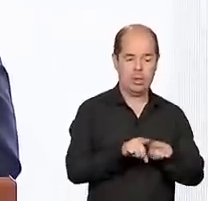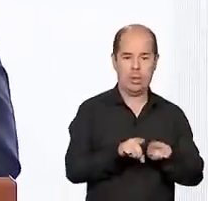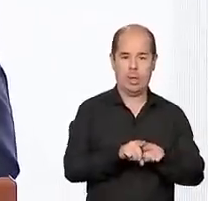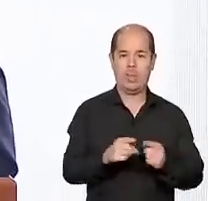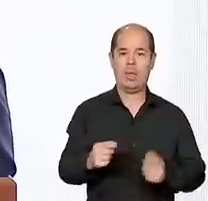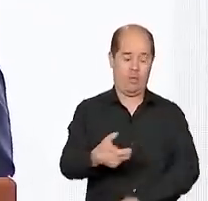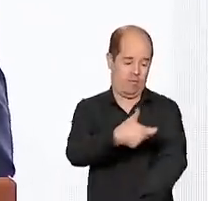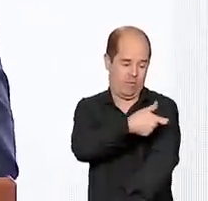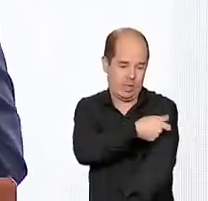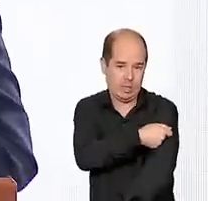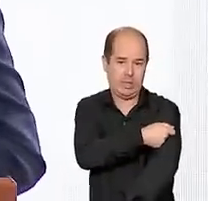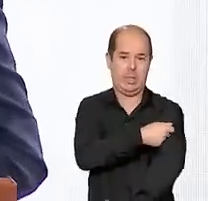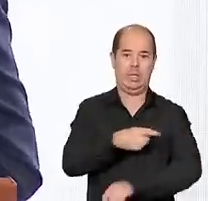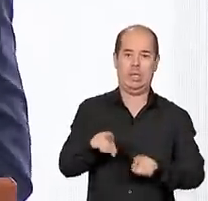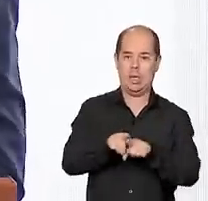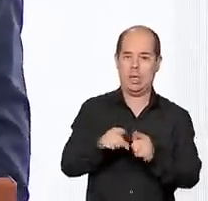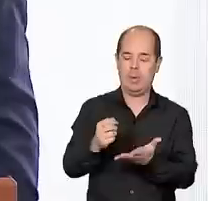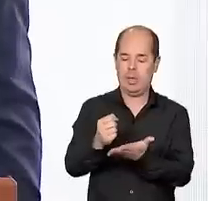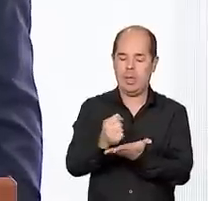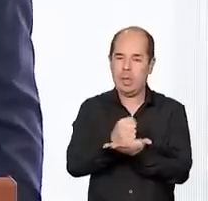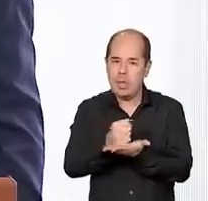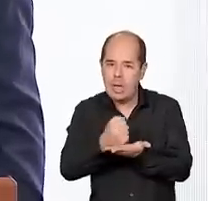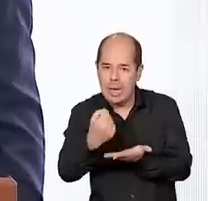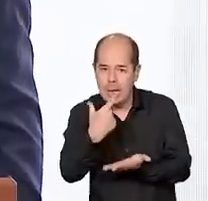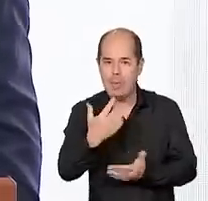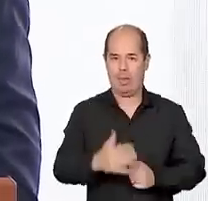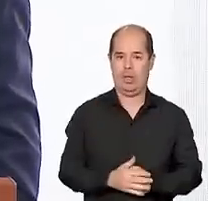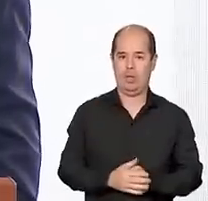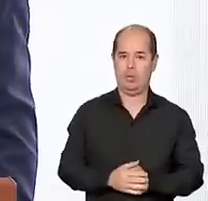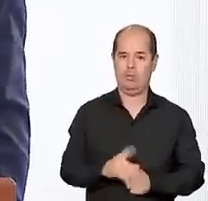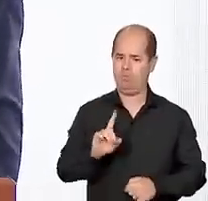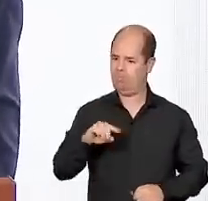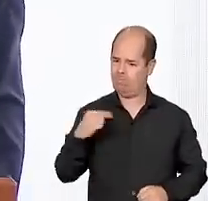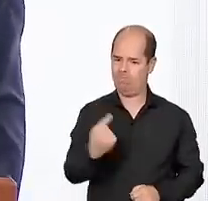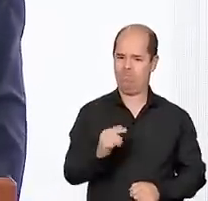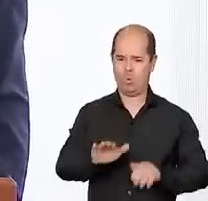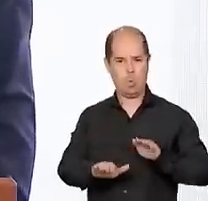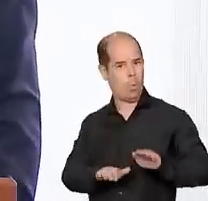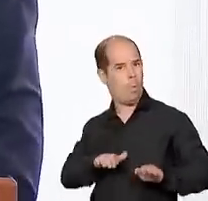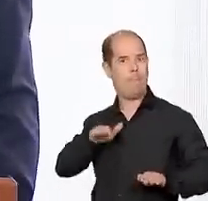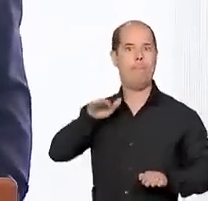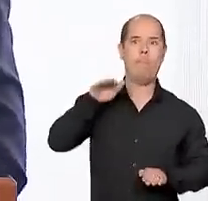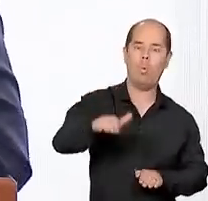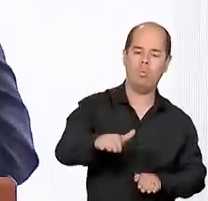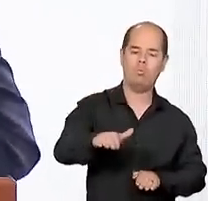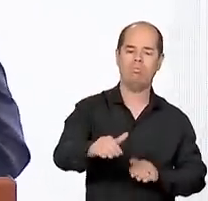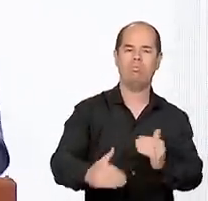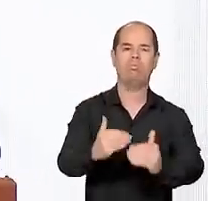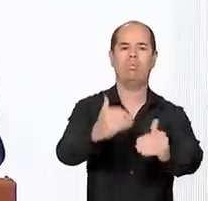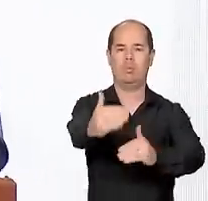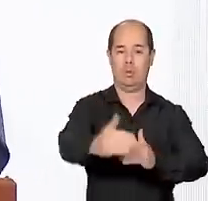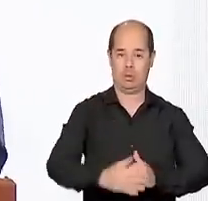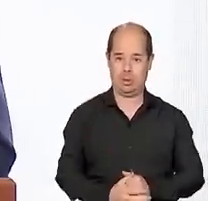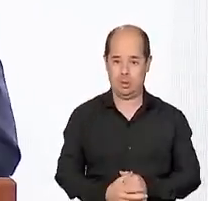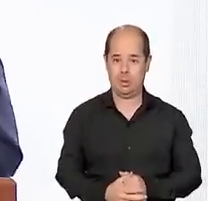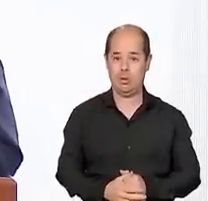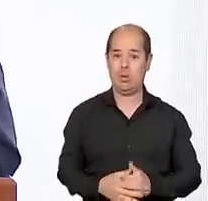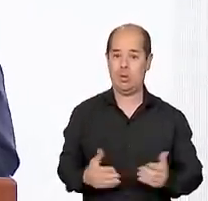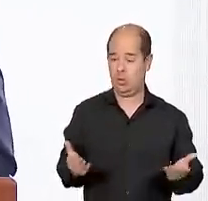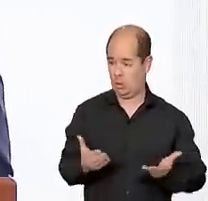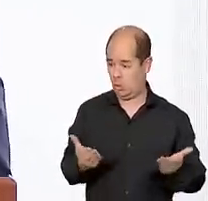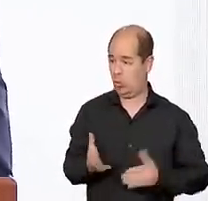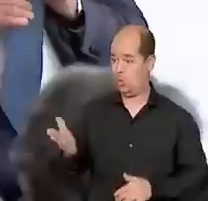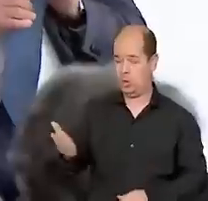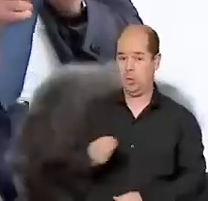a ministra Anísia, porque estamos juntos, trabalhando com a ministra Luciana Santos, para a gente dar um passo